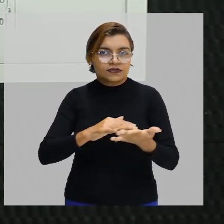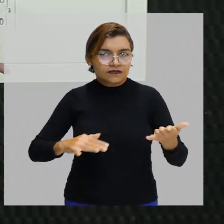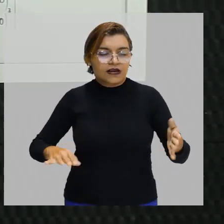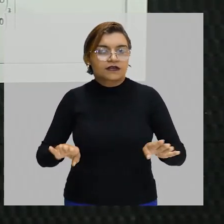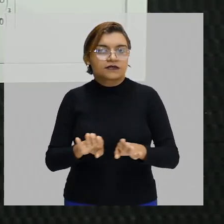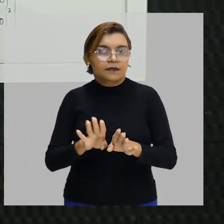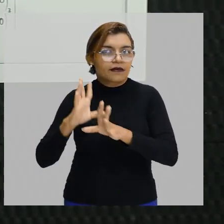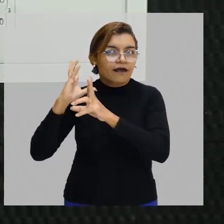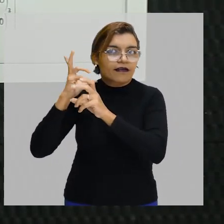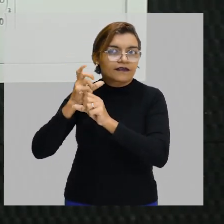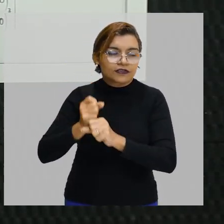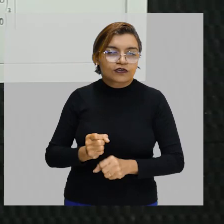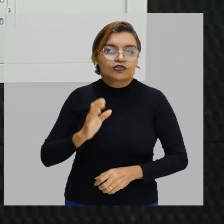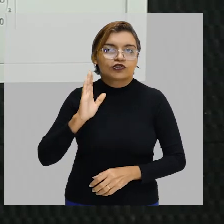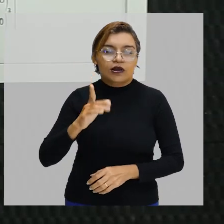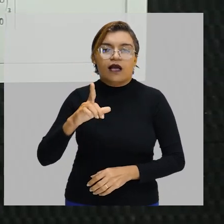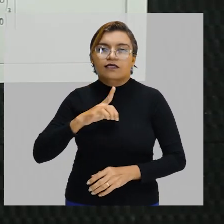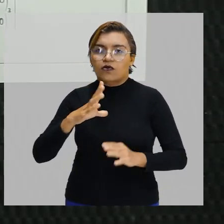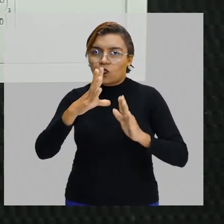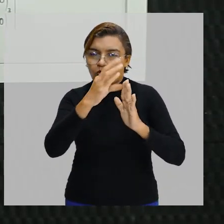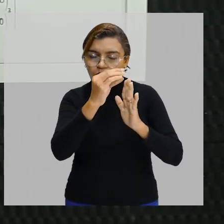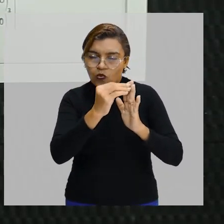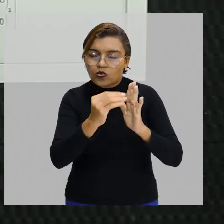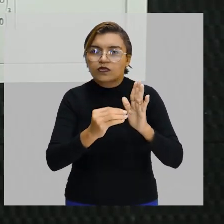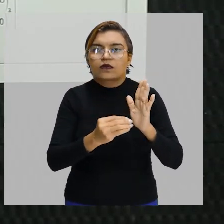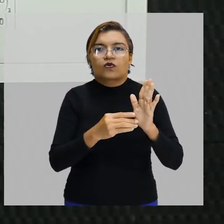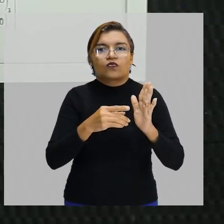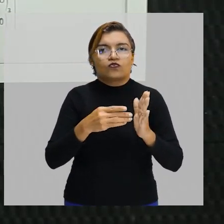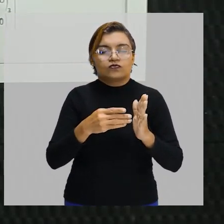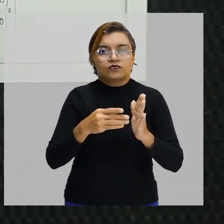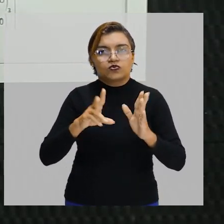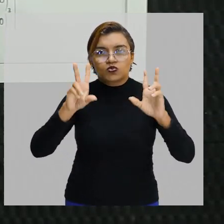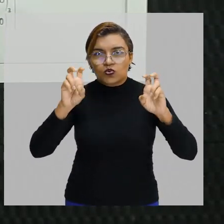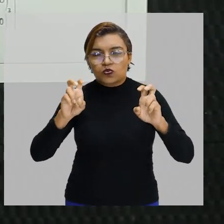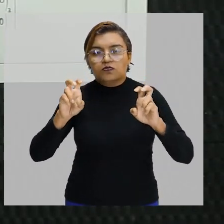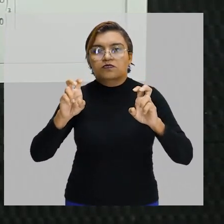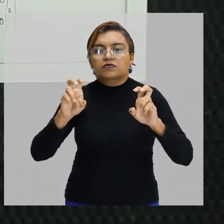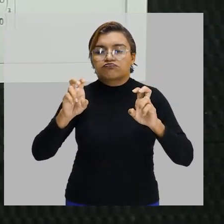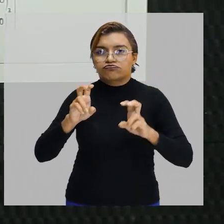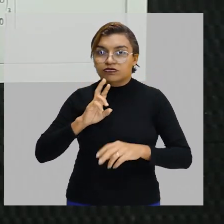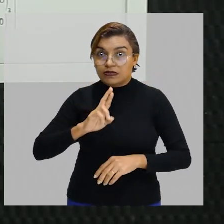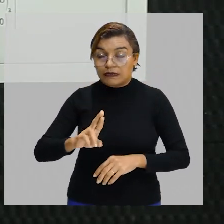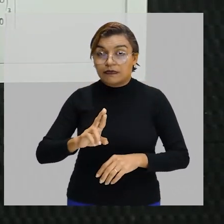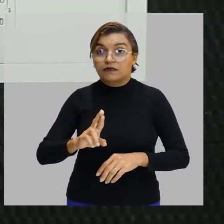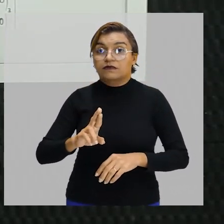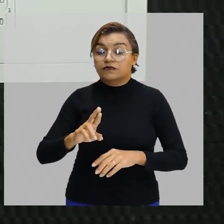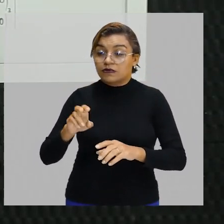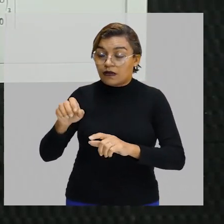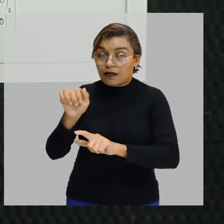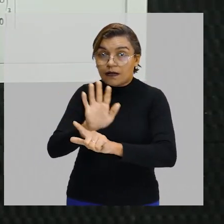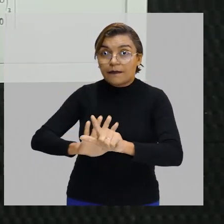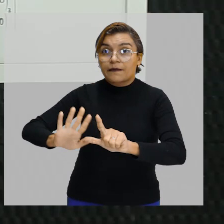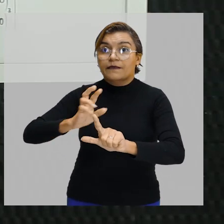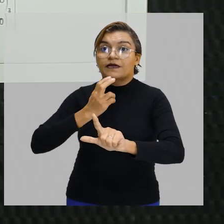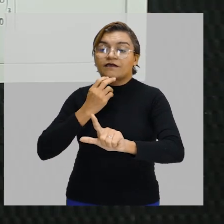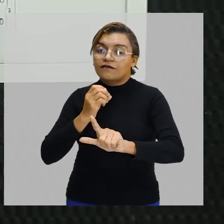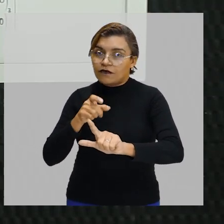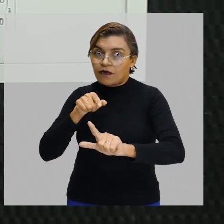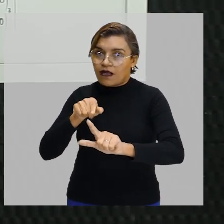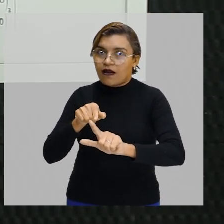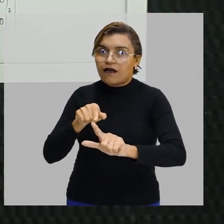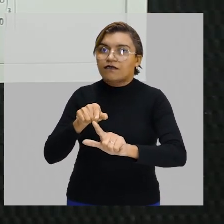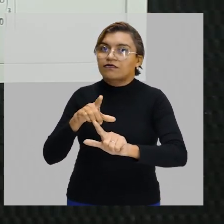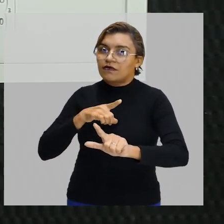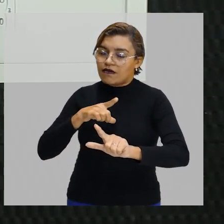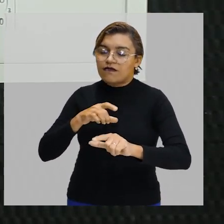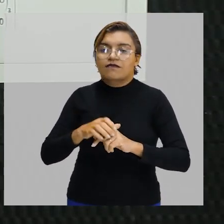já fez muito, já tem muito conteúdo aí para vocês sobre determinante, inclusive disponível lá na plataforma. Então a gente para